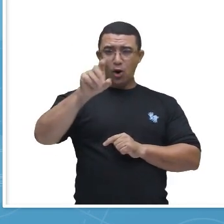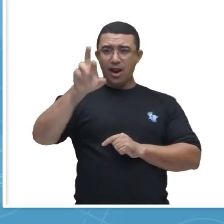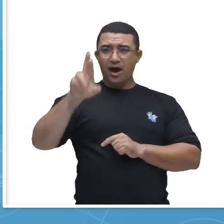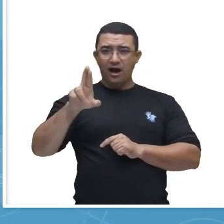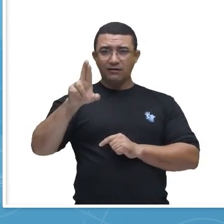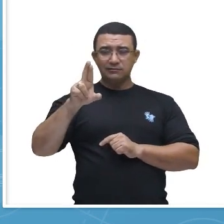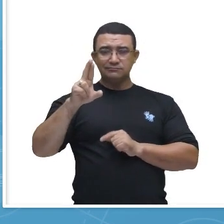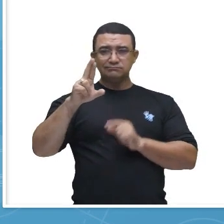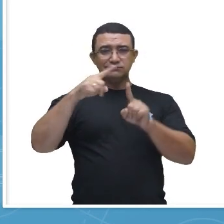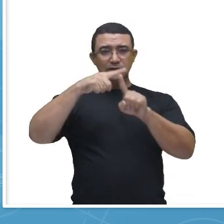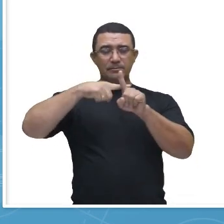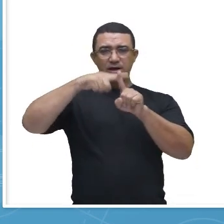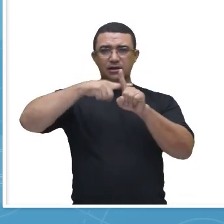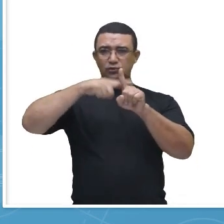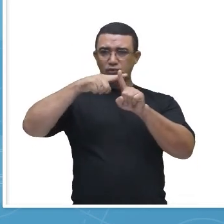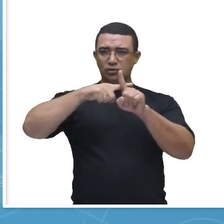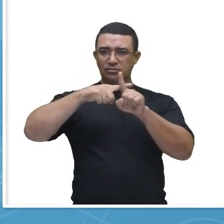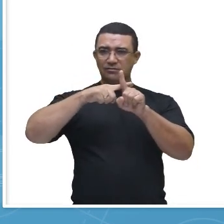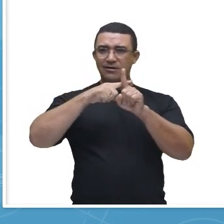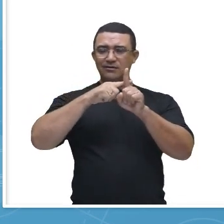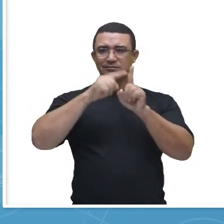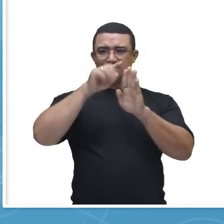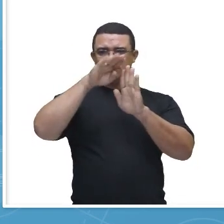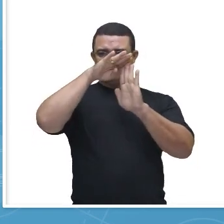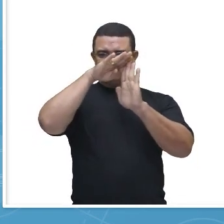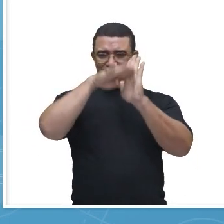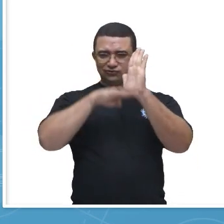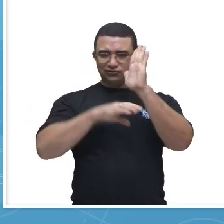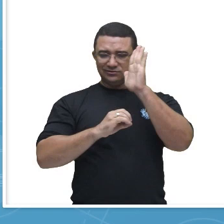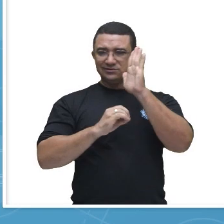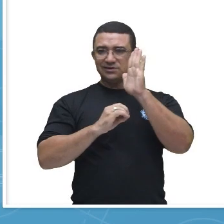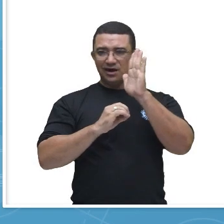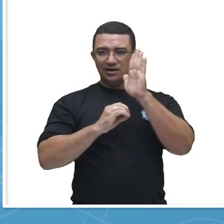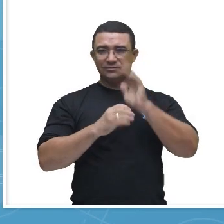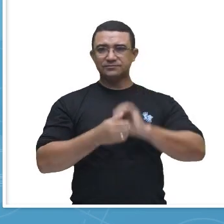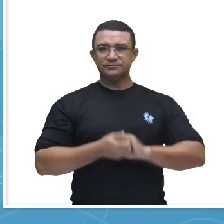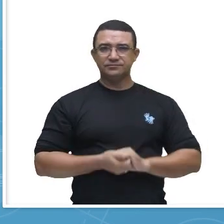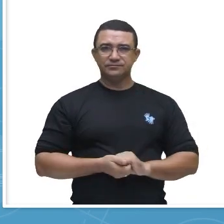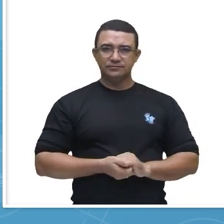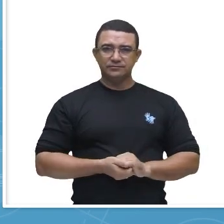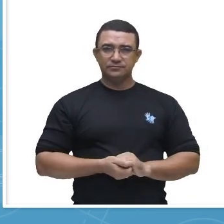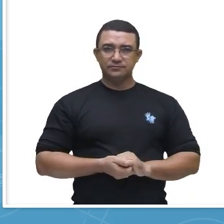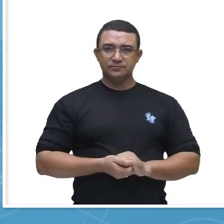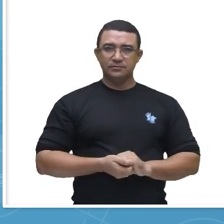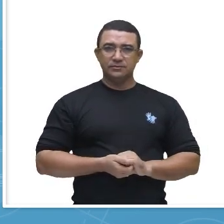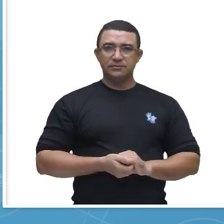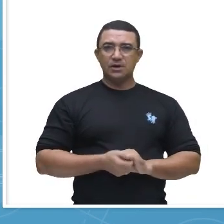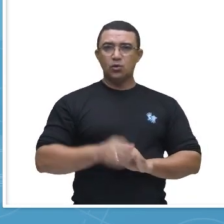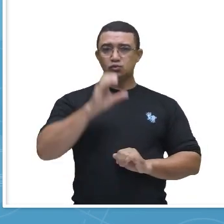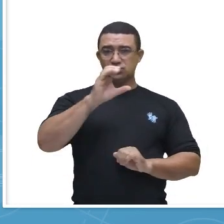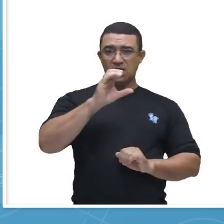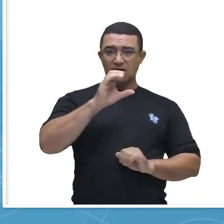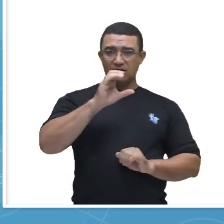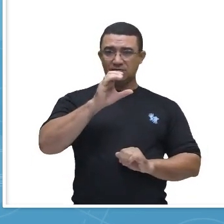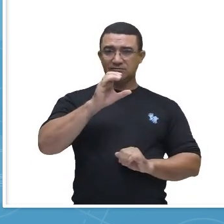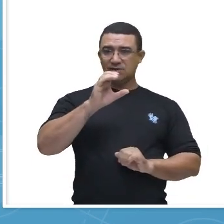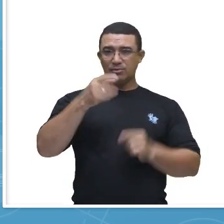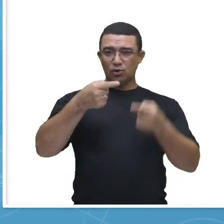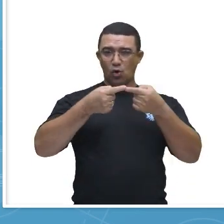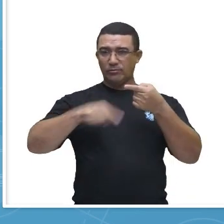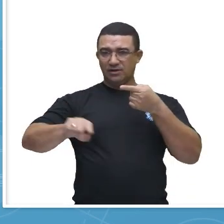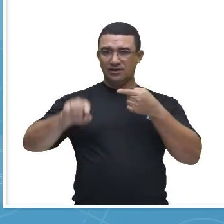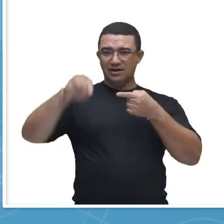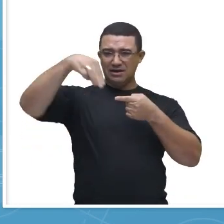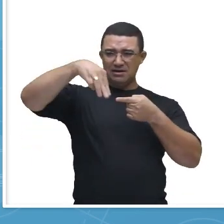zero. Letra C foi ali onde está meridiano de Greenwich. Era para ser o quê? Linha do Equador, né? E na letra E,